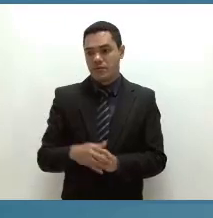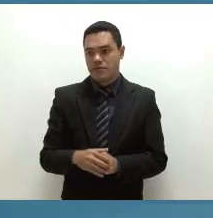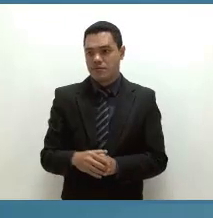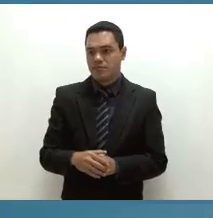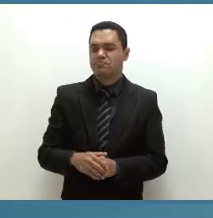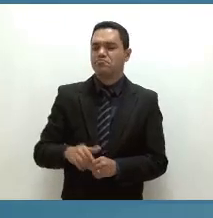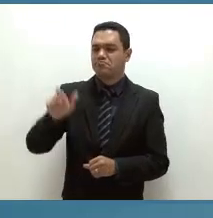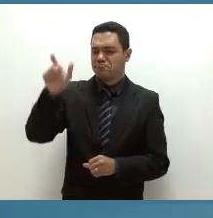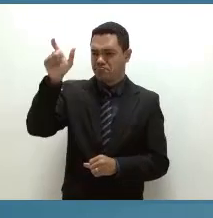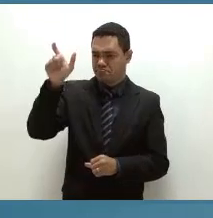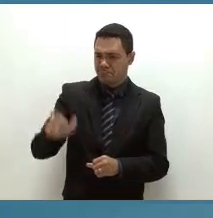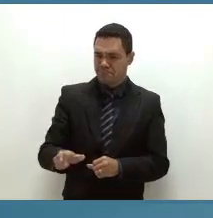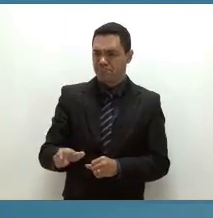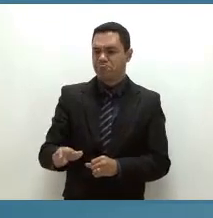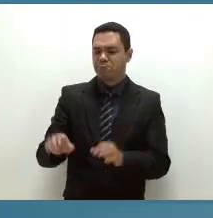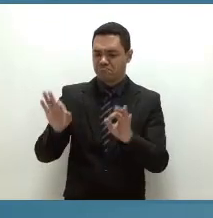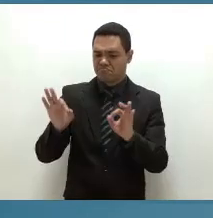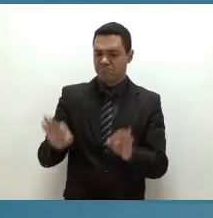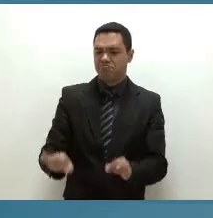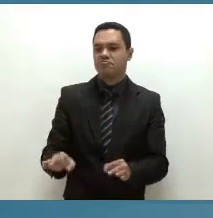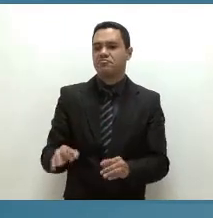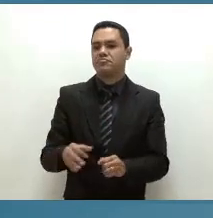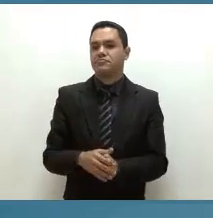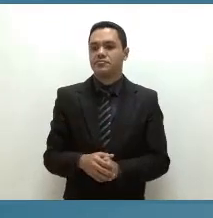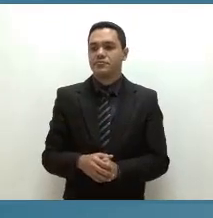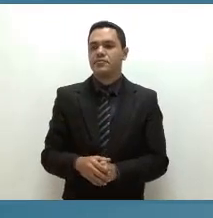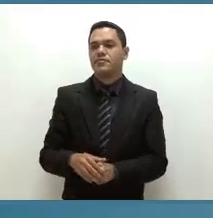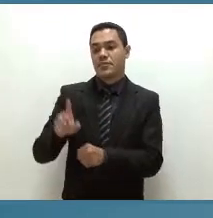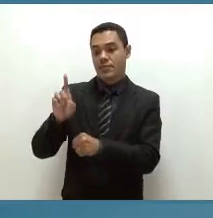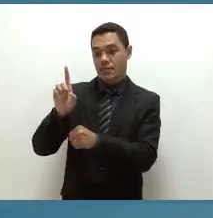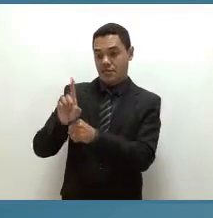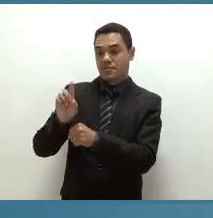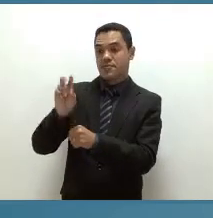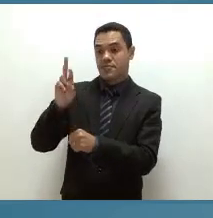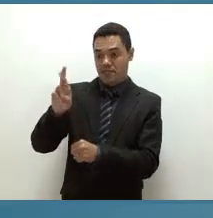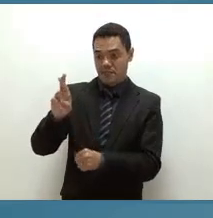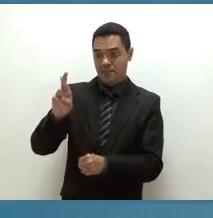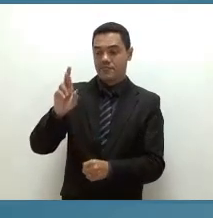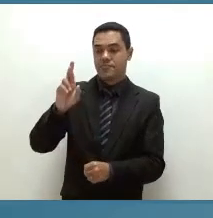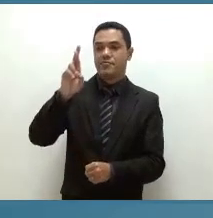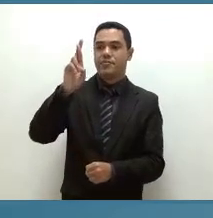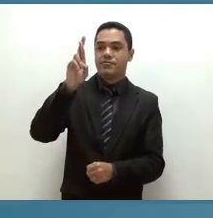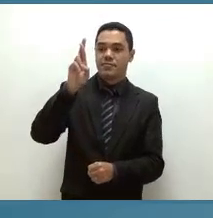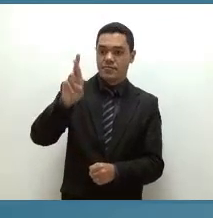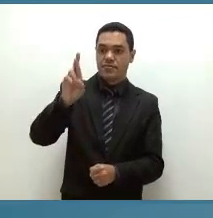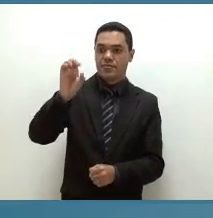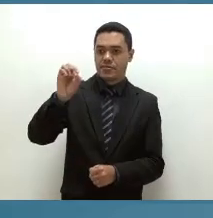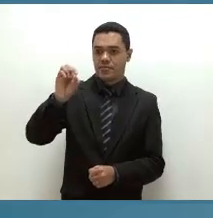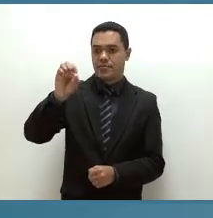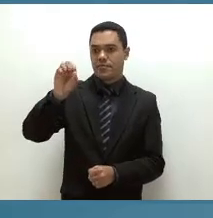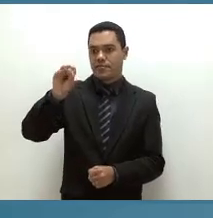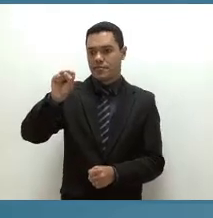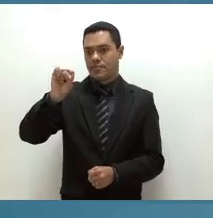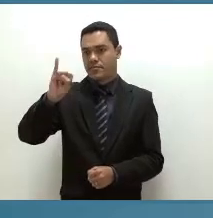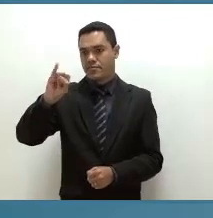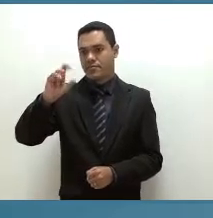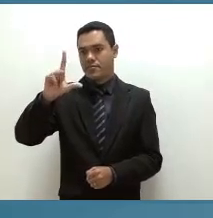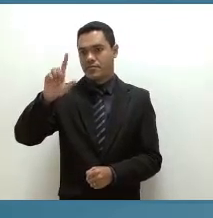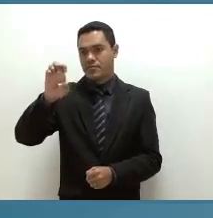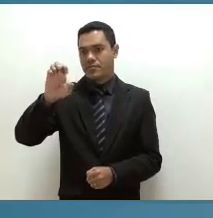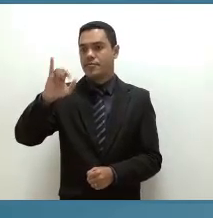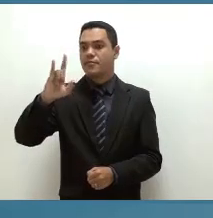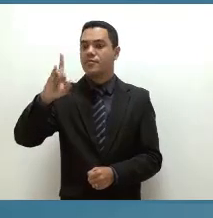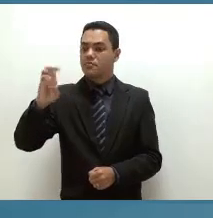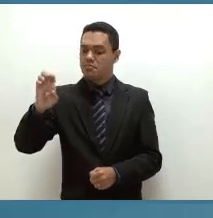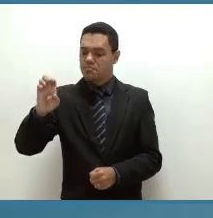perfil, inclusive com a doutora Rosileide, para a orientação e a adoção de medidas só